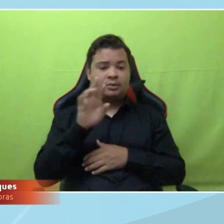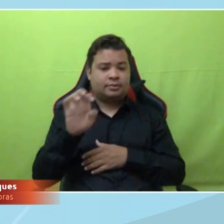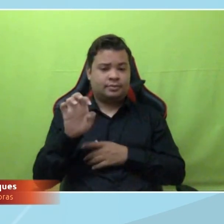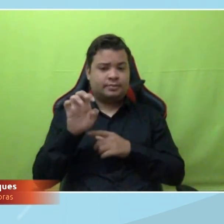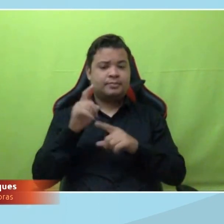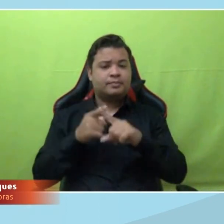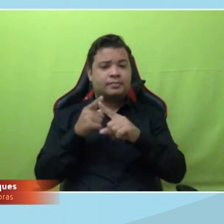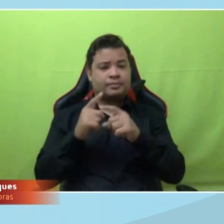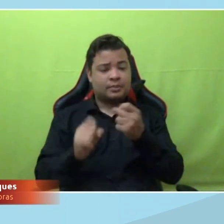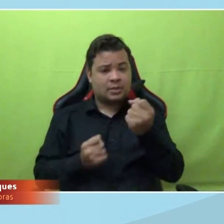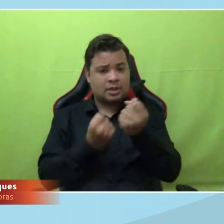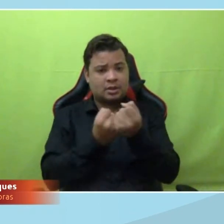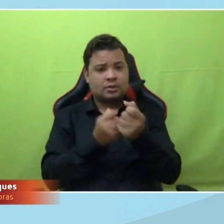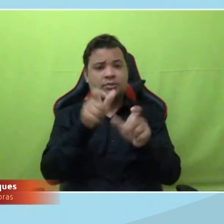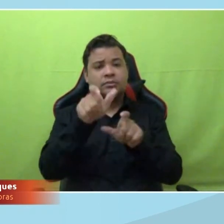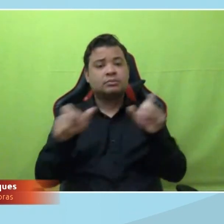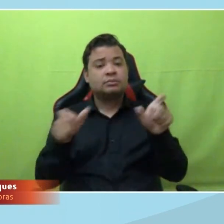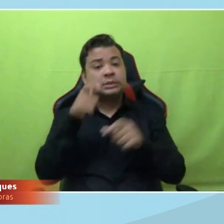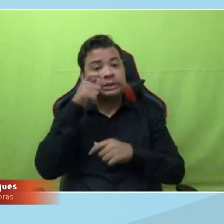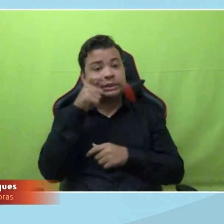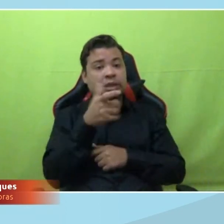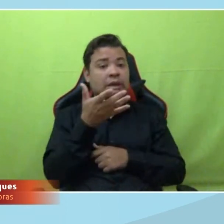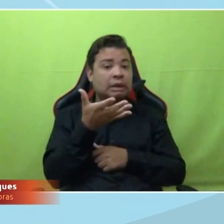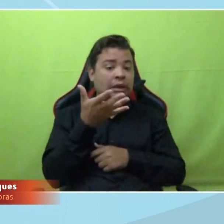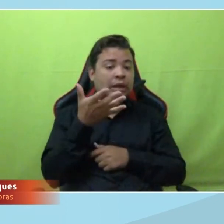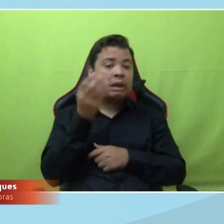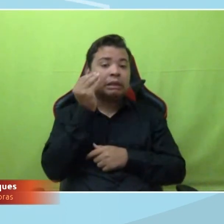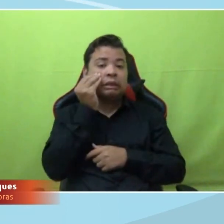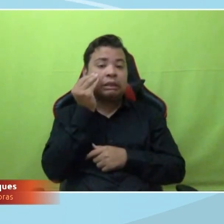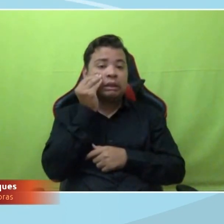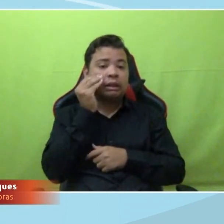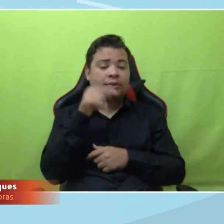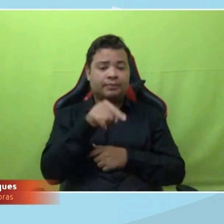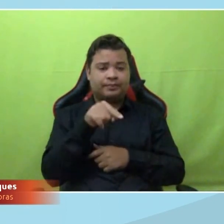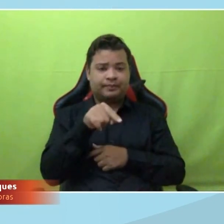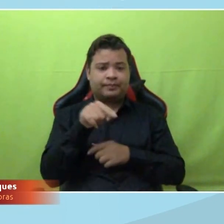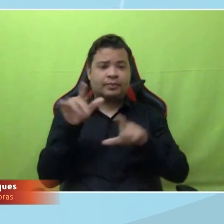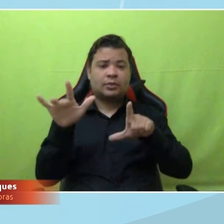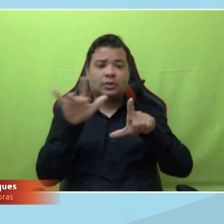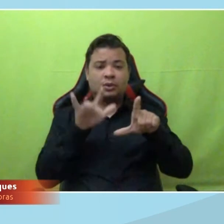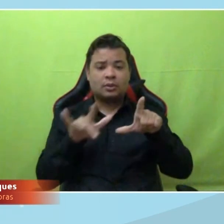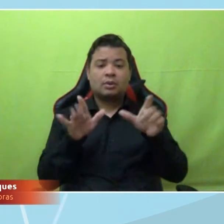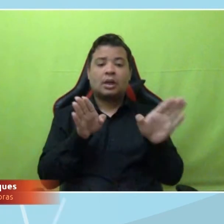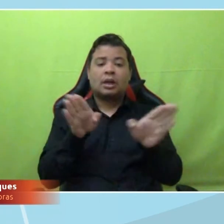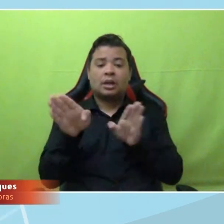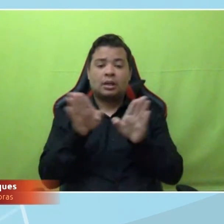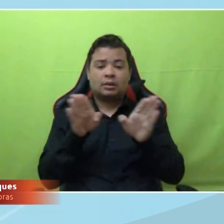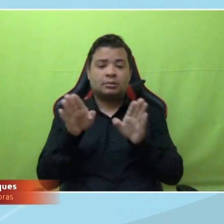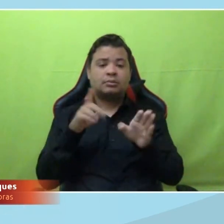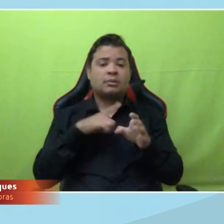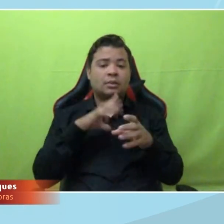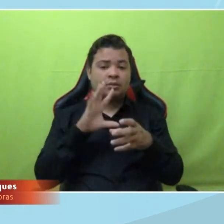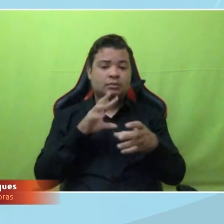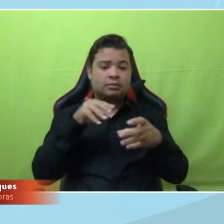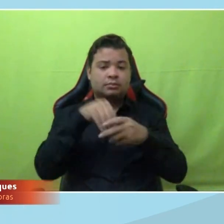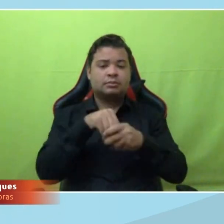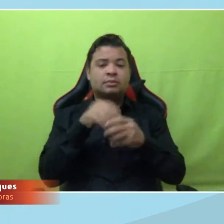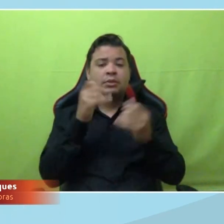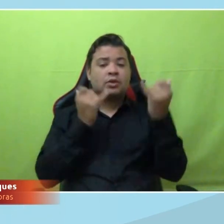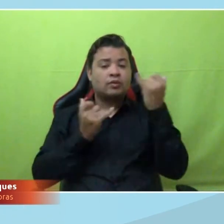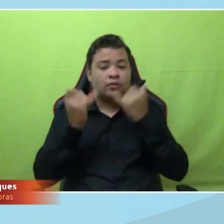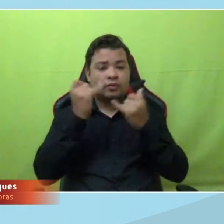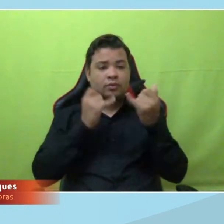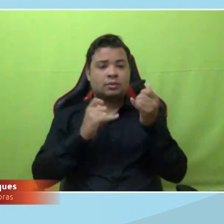auxiliar os interessados em testar a urna. Essa urna acessível, ela é equipada com informações do sistema Braille,